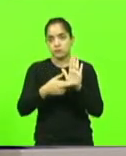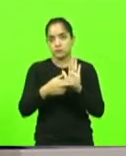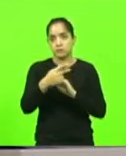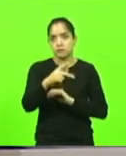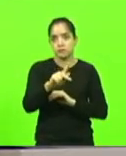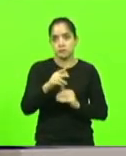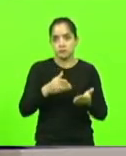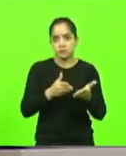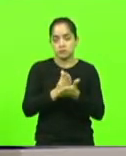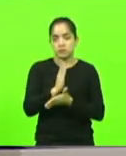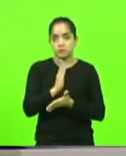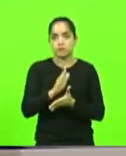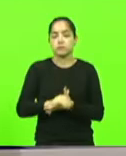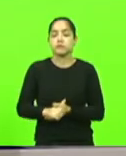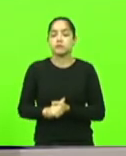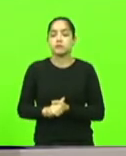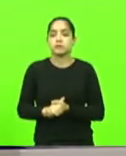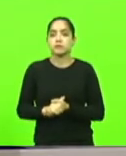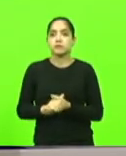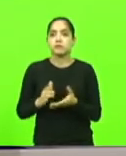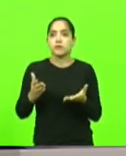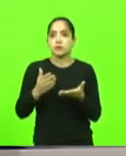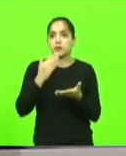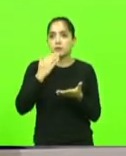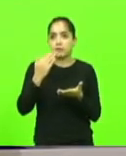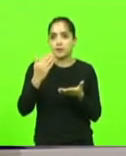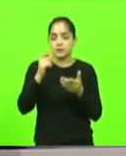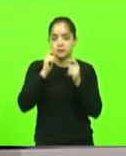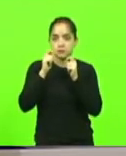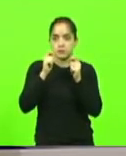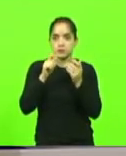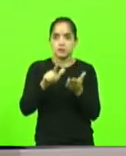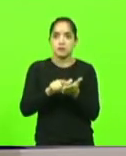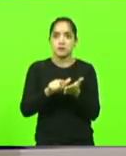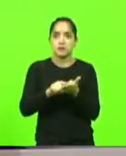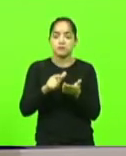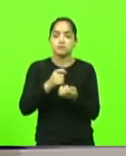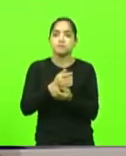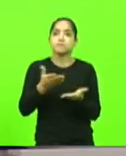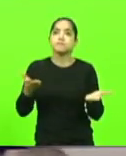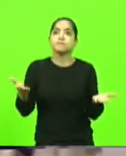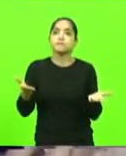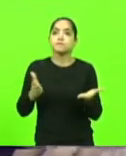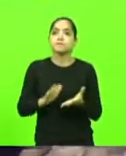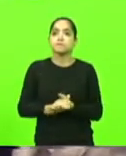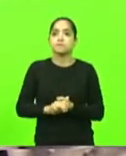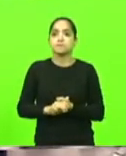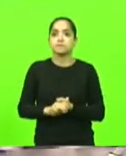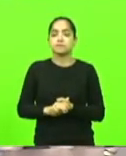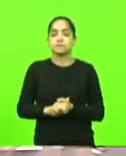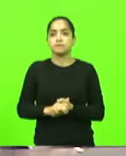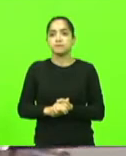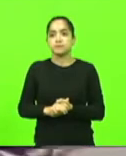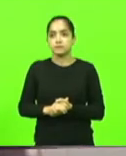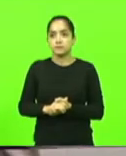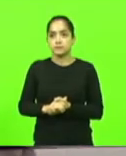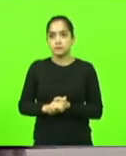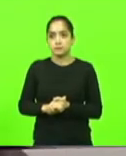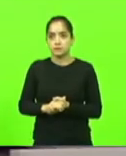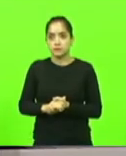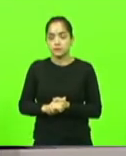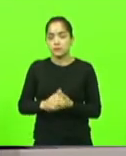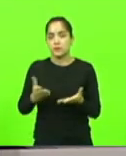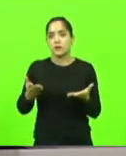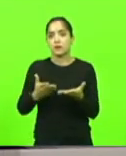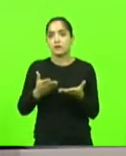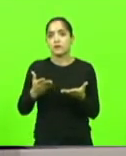dou ata por aprovada. Solicito a assessoria que proceda à distribuição do expediente. Temos atos